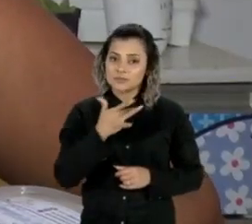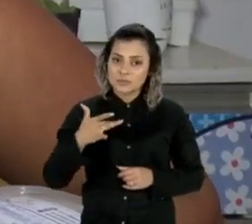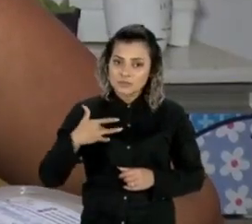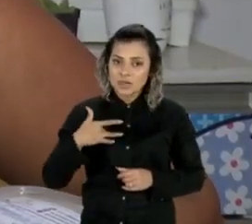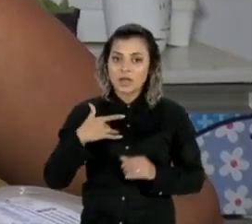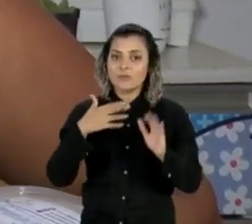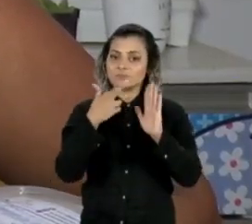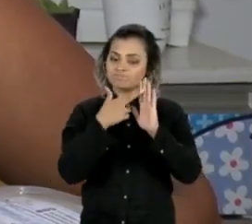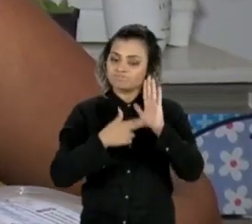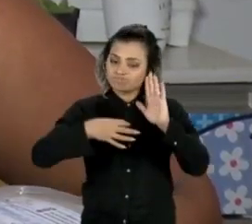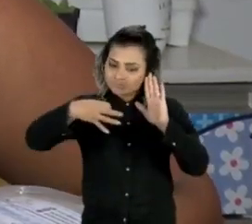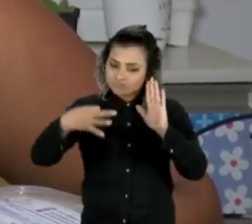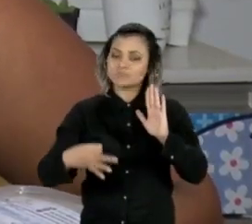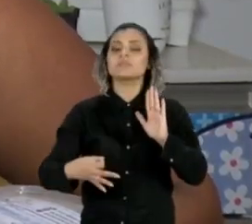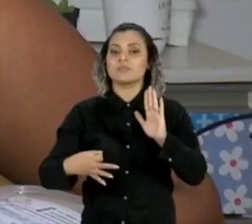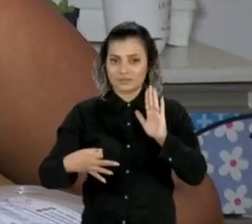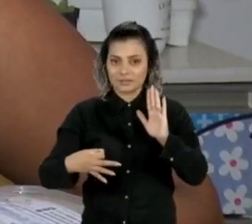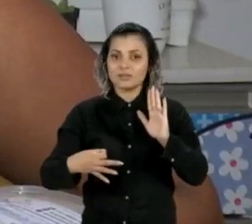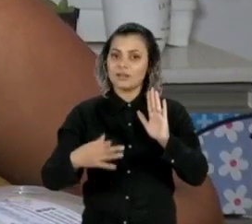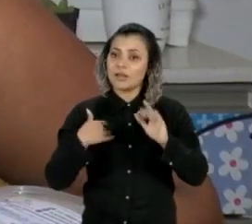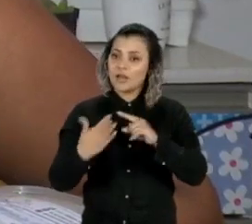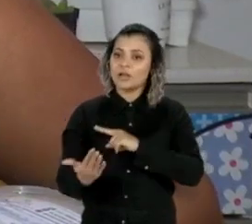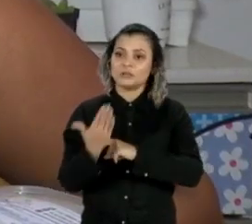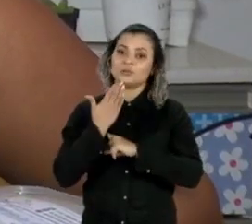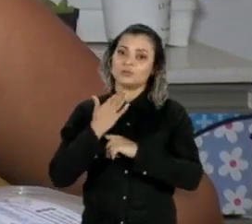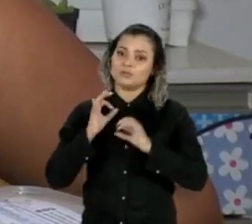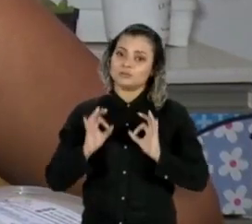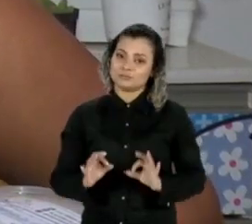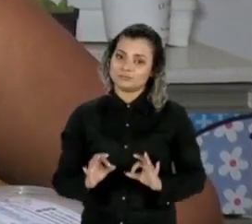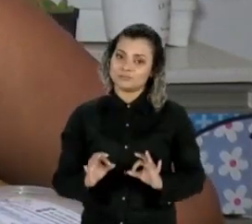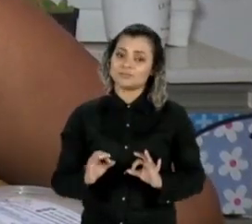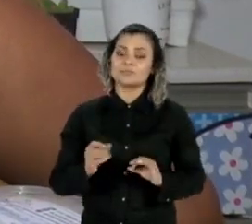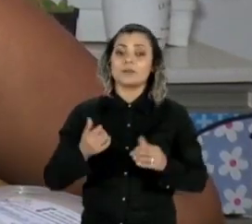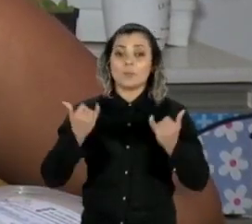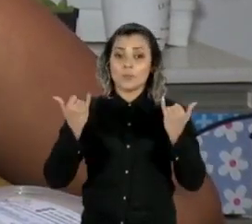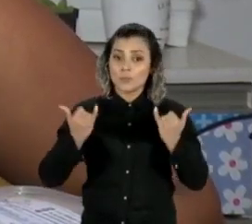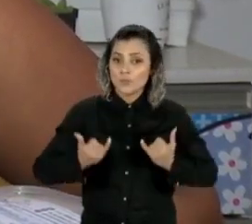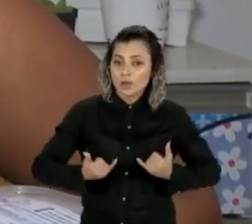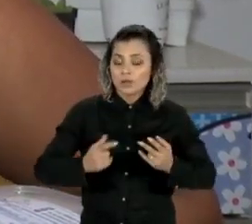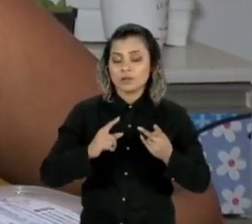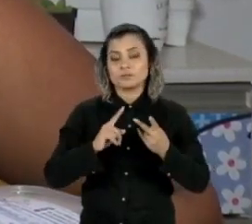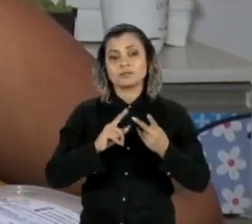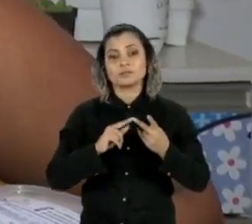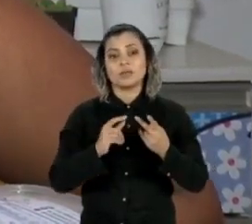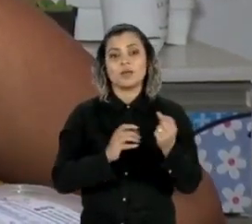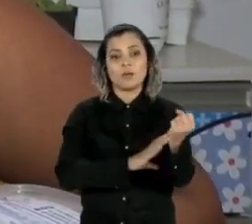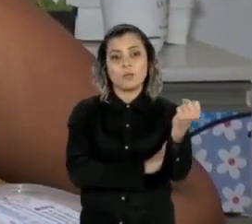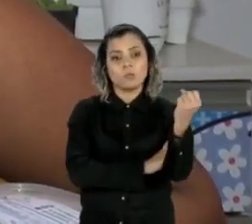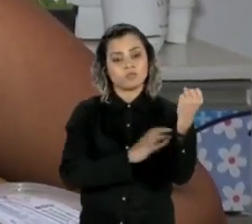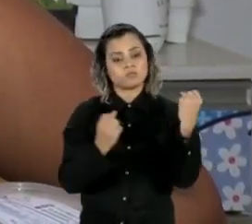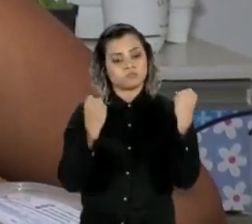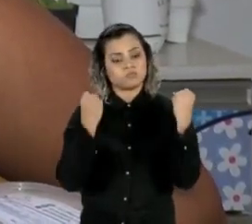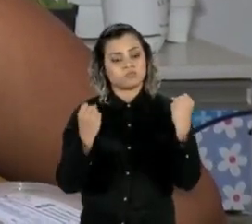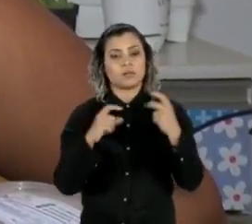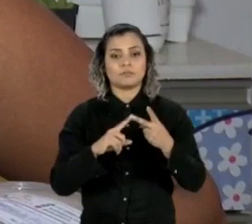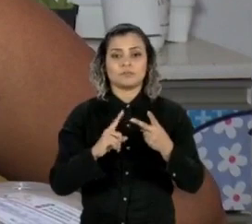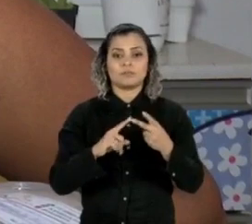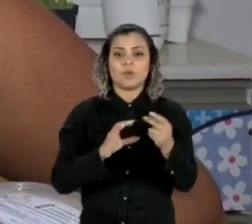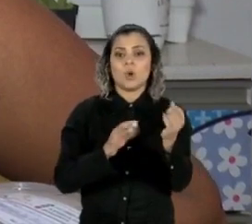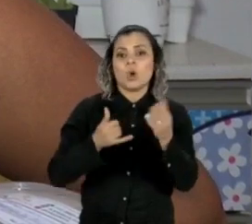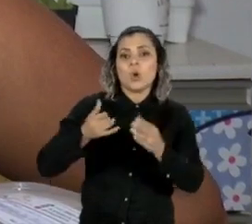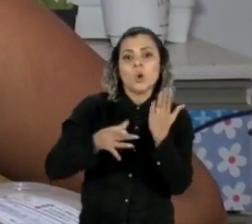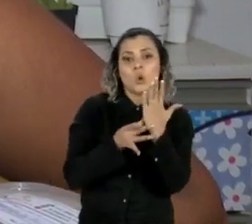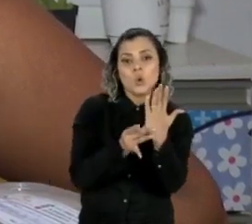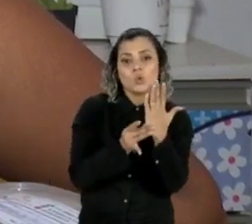regrada e correta, te ajuda muito na perda de peso, na musculatura, no aumento de